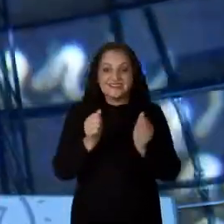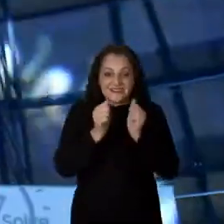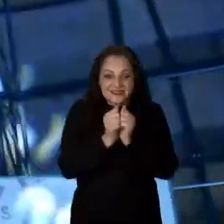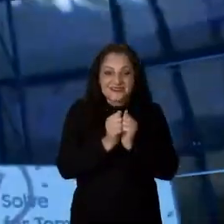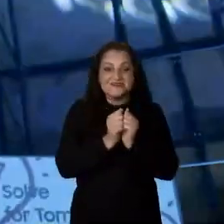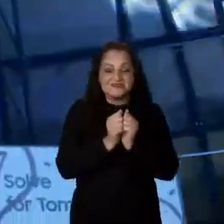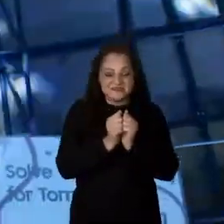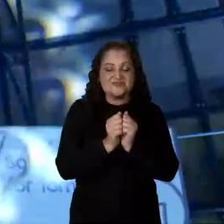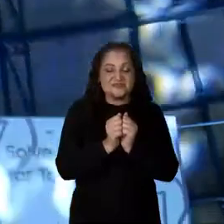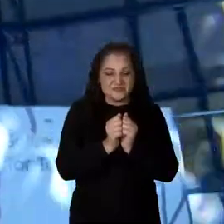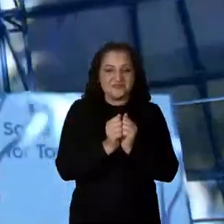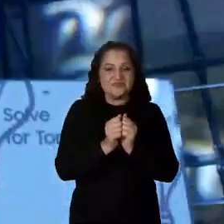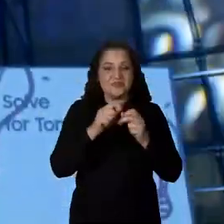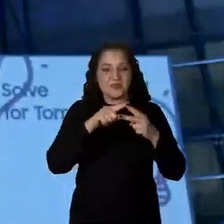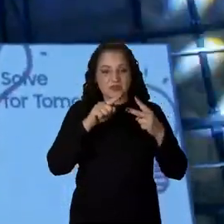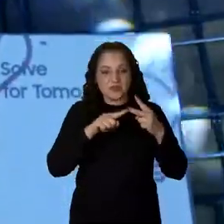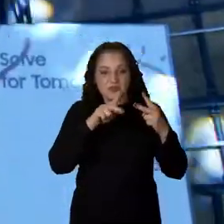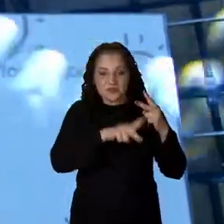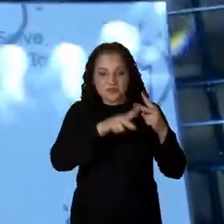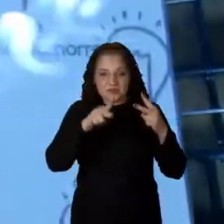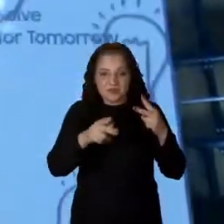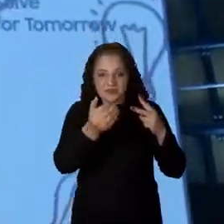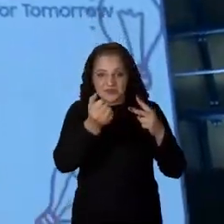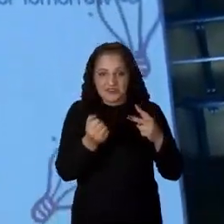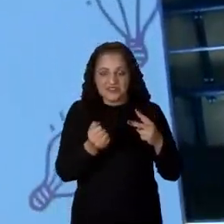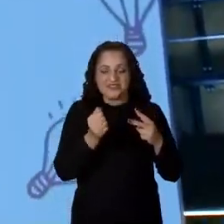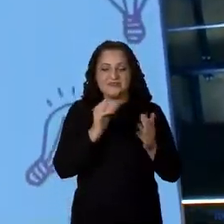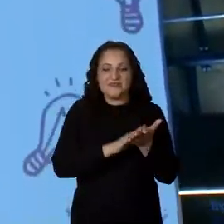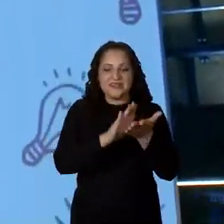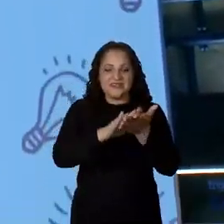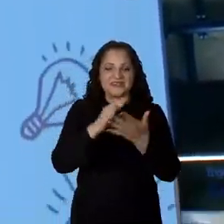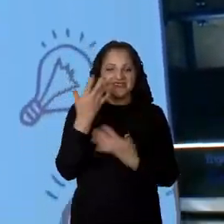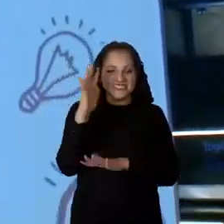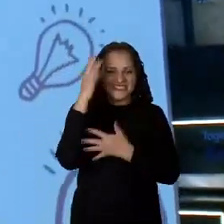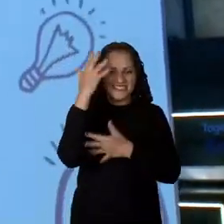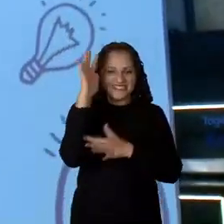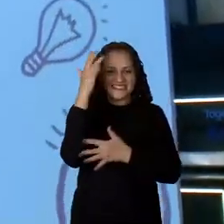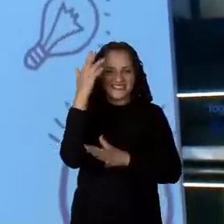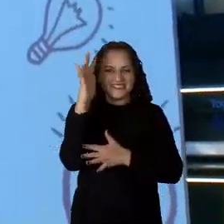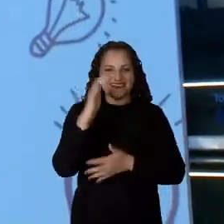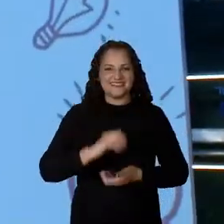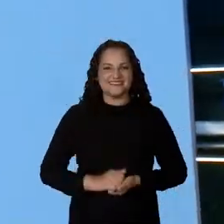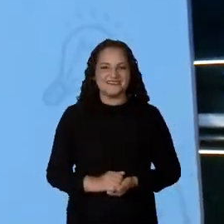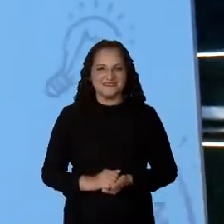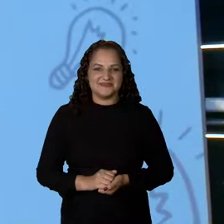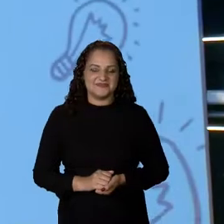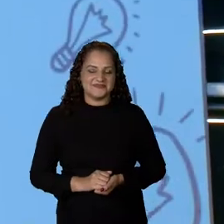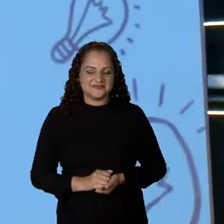Cabral e Luiz Henrique Carvalho Lopes. Meus parabéns.